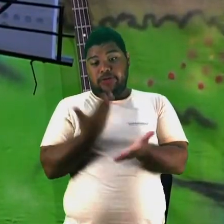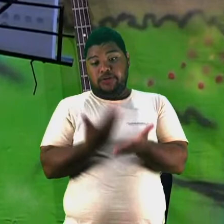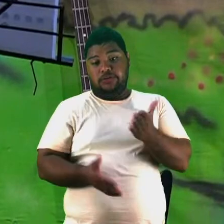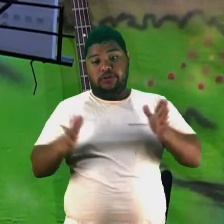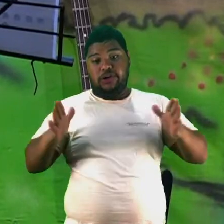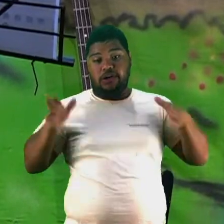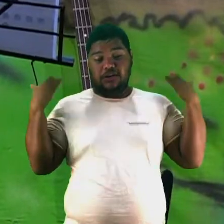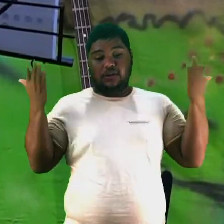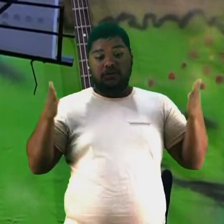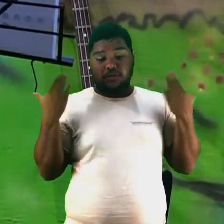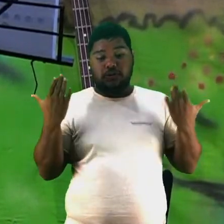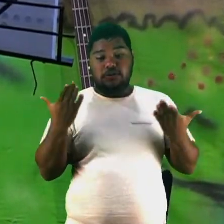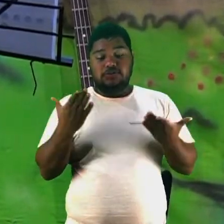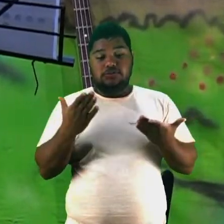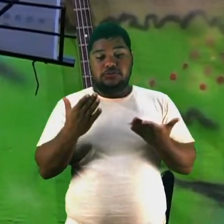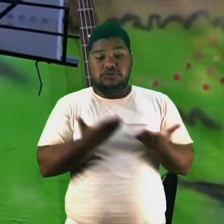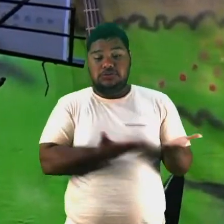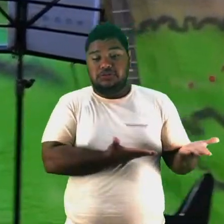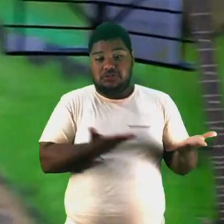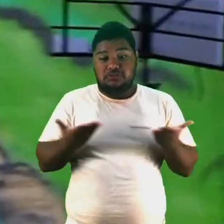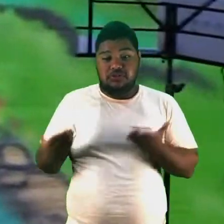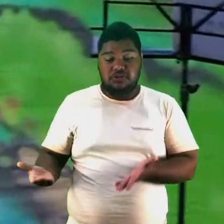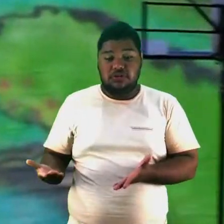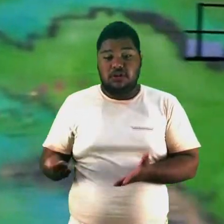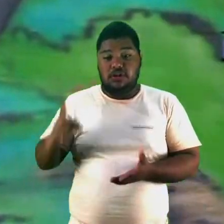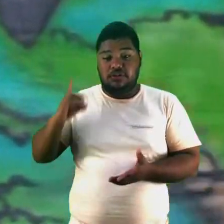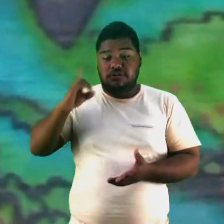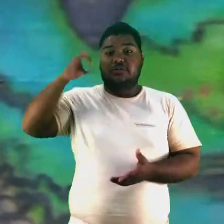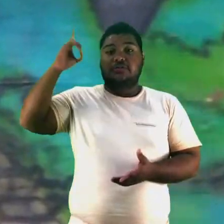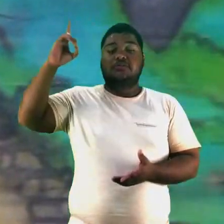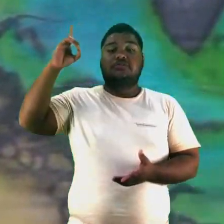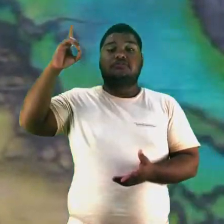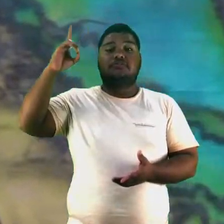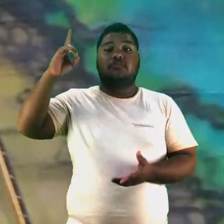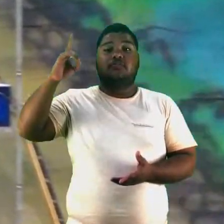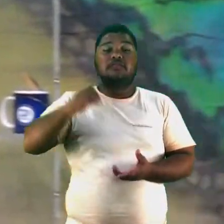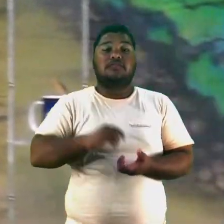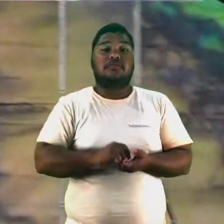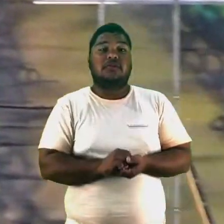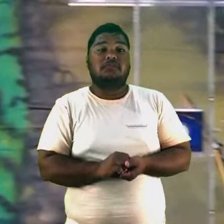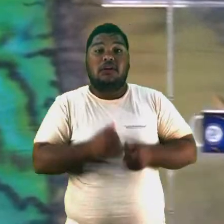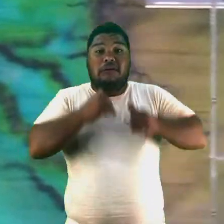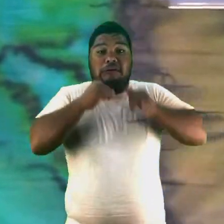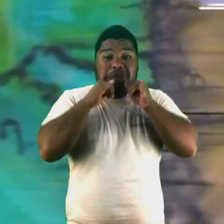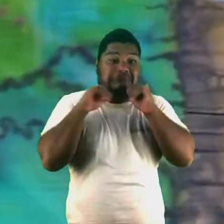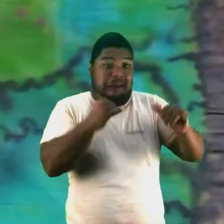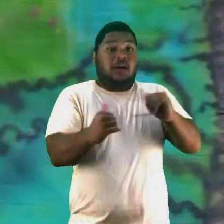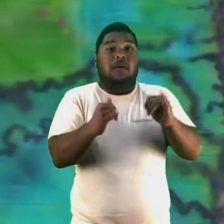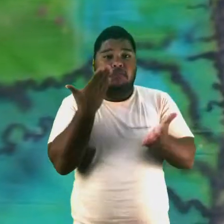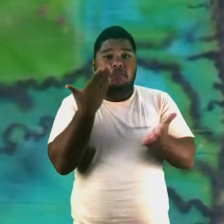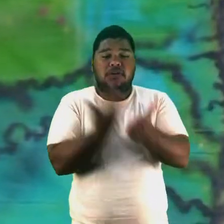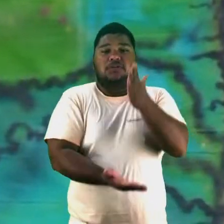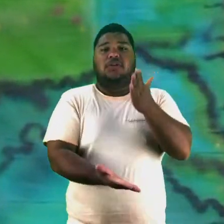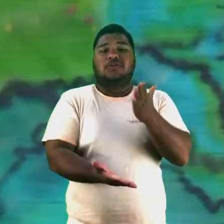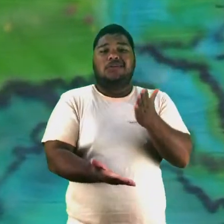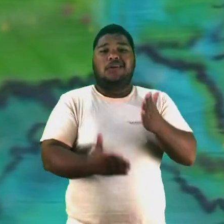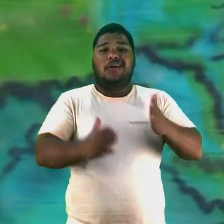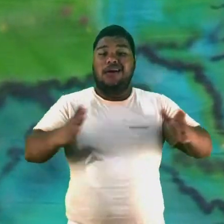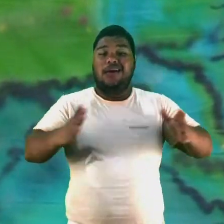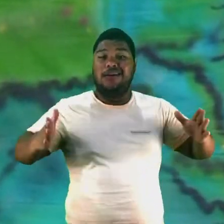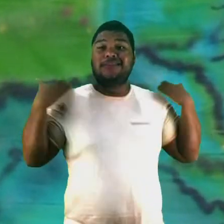Deus, perdeu o entusiasmo de ser útil na obra de Deus, perdeu a alegria de